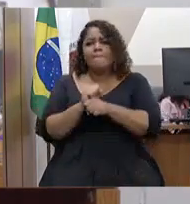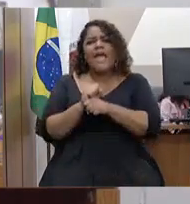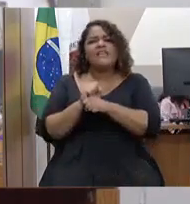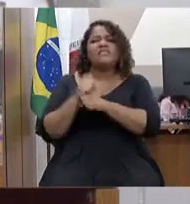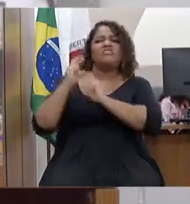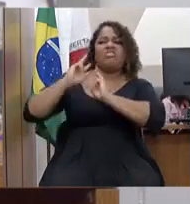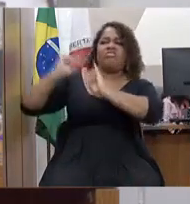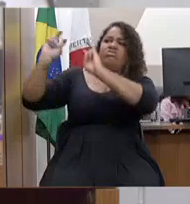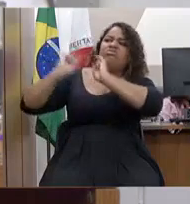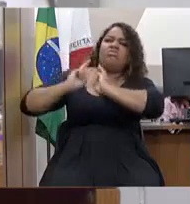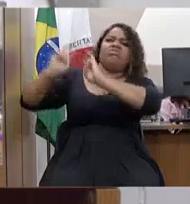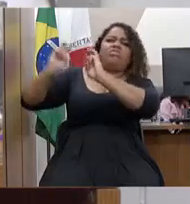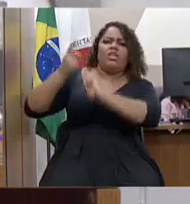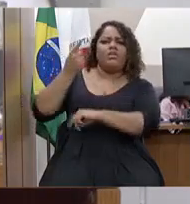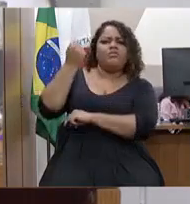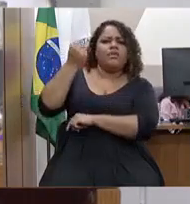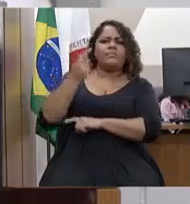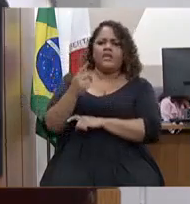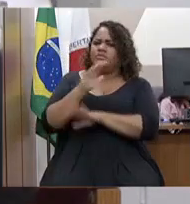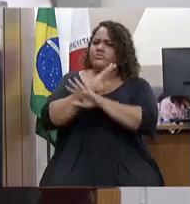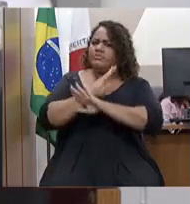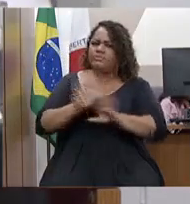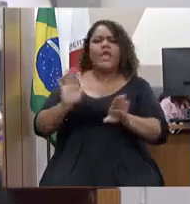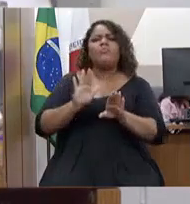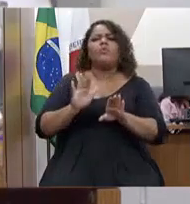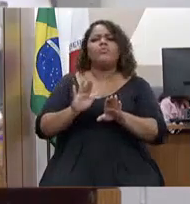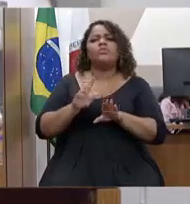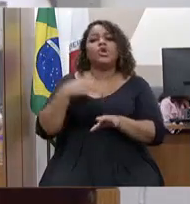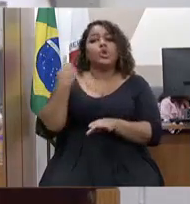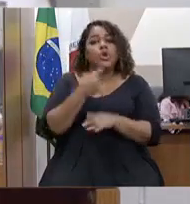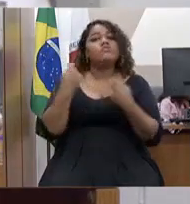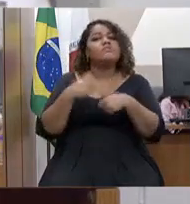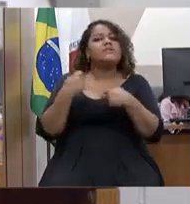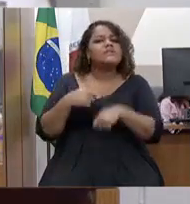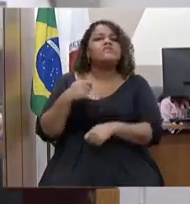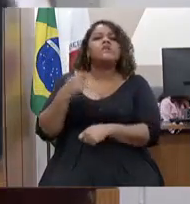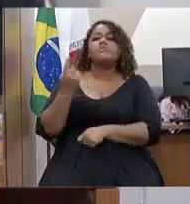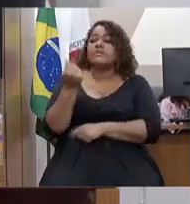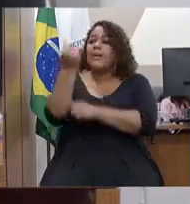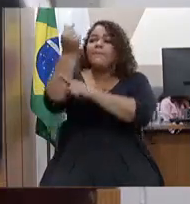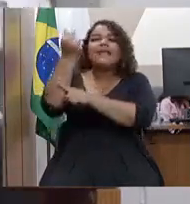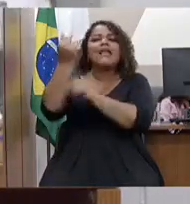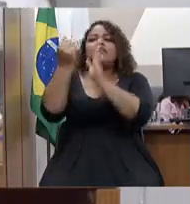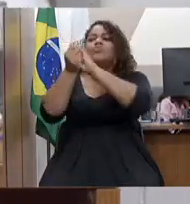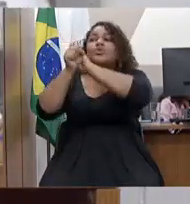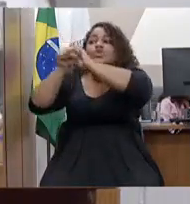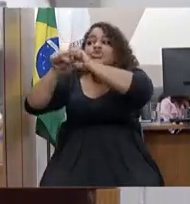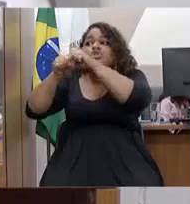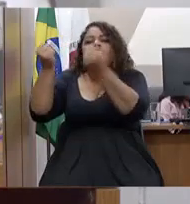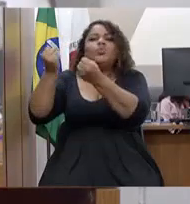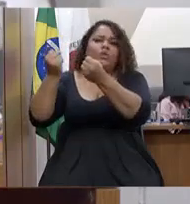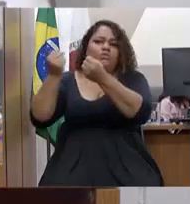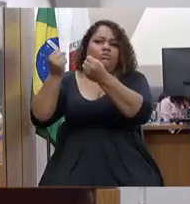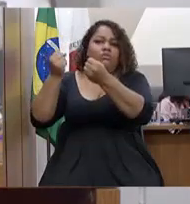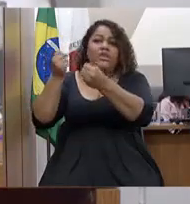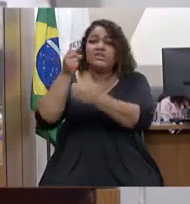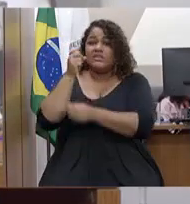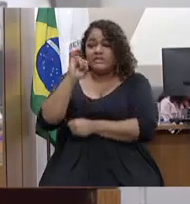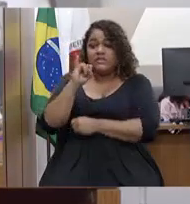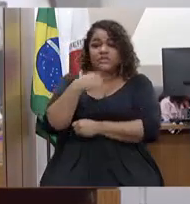capitalista nós precisamos destruir o capitalismo ou a gente destrói o capitalismo